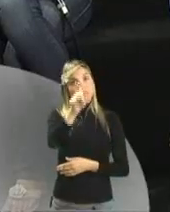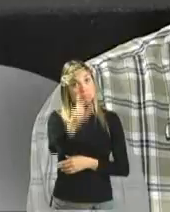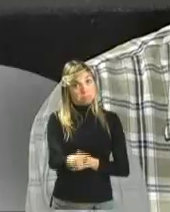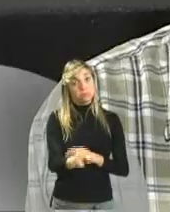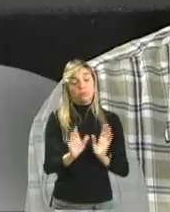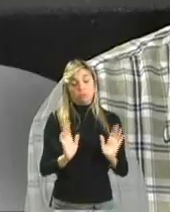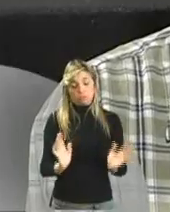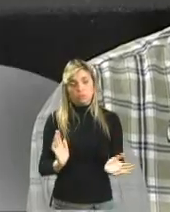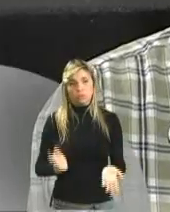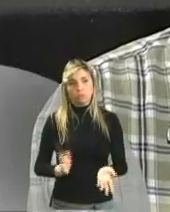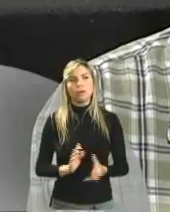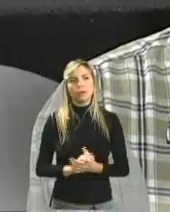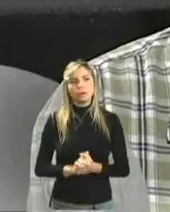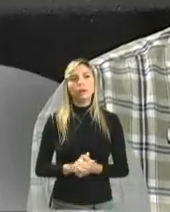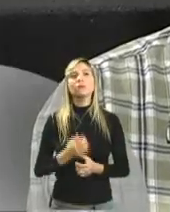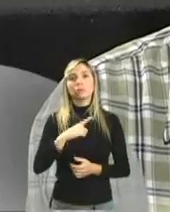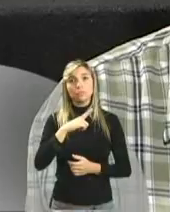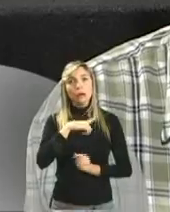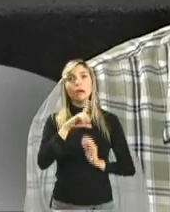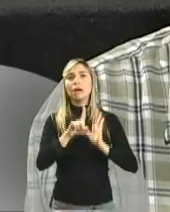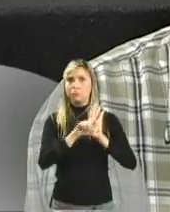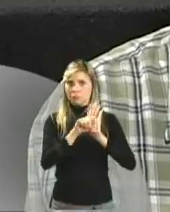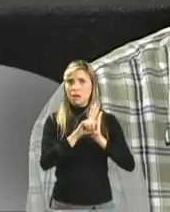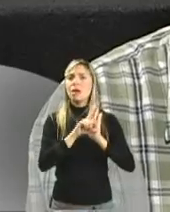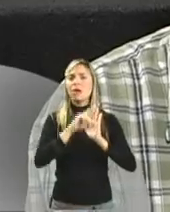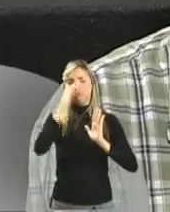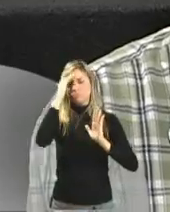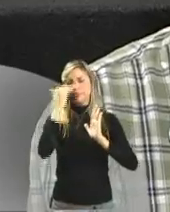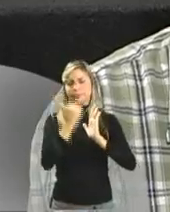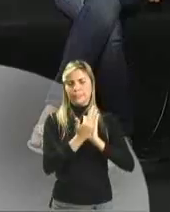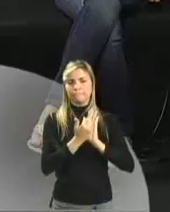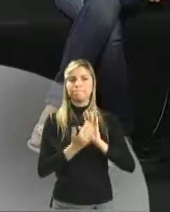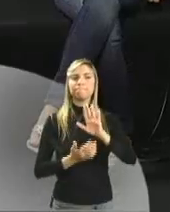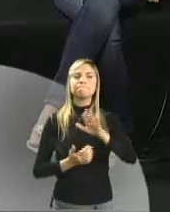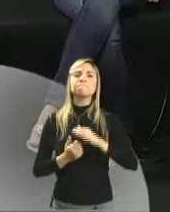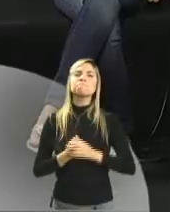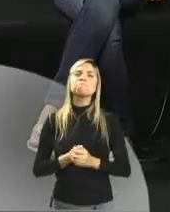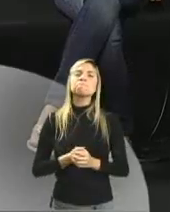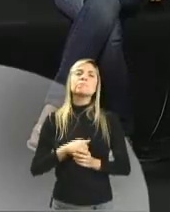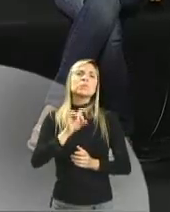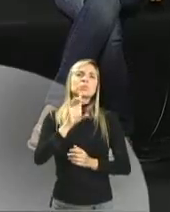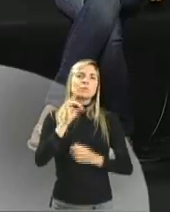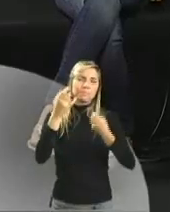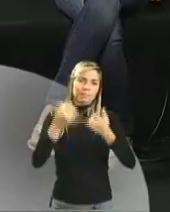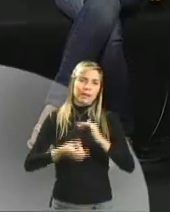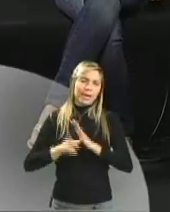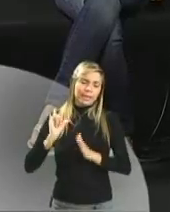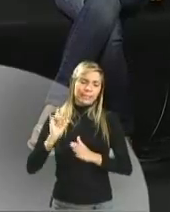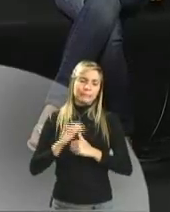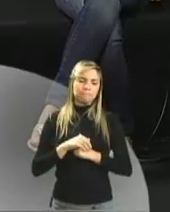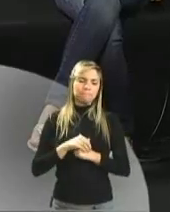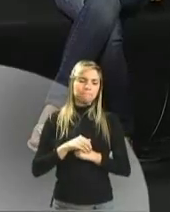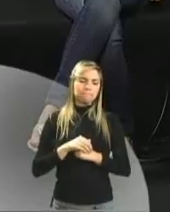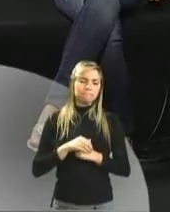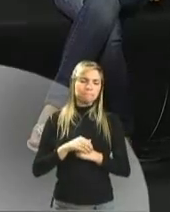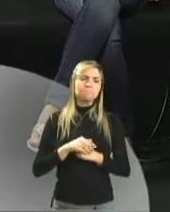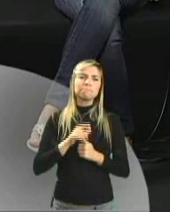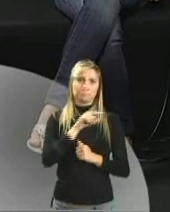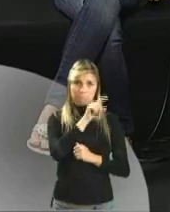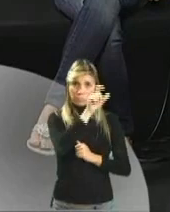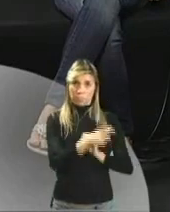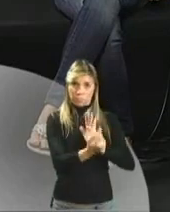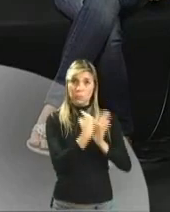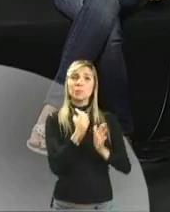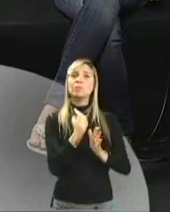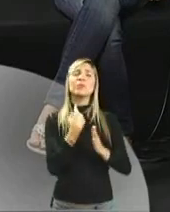direito. Né, isso é respaldado por leis. Uhum. Bom, só retomando, há pouco você tinha perguntado a